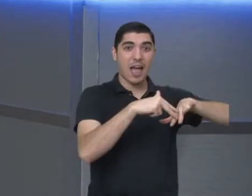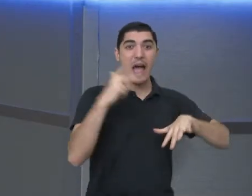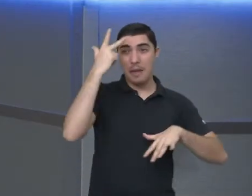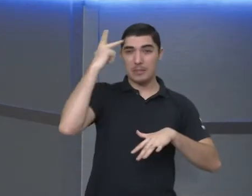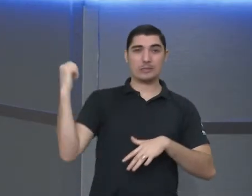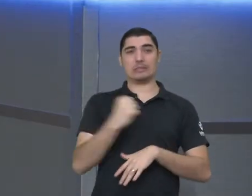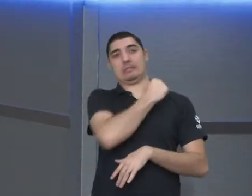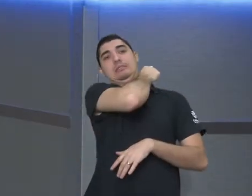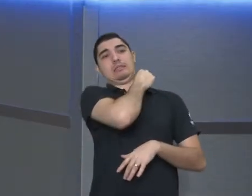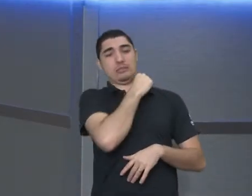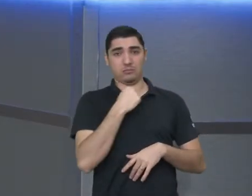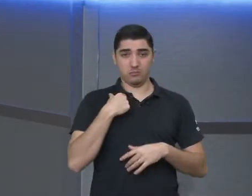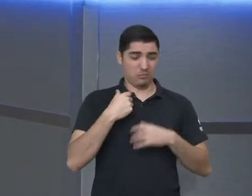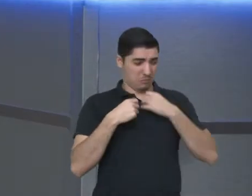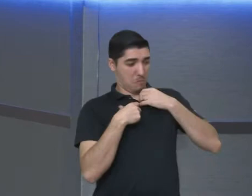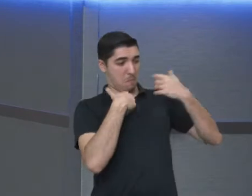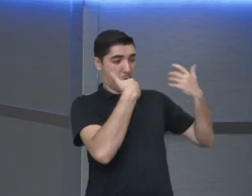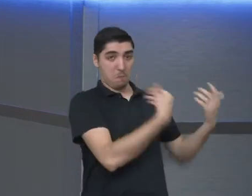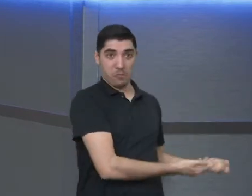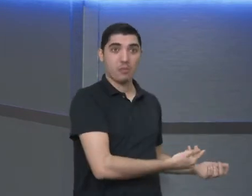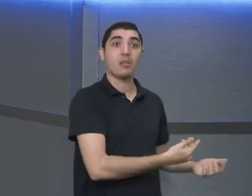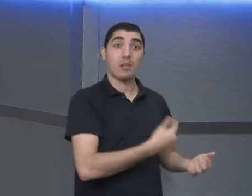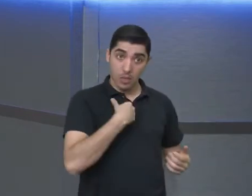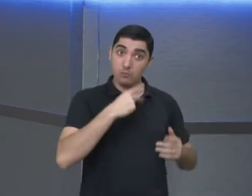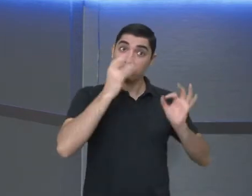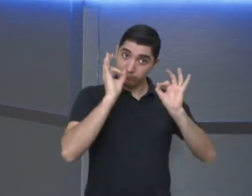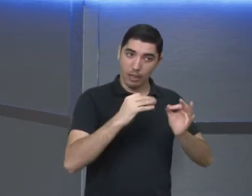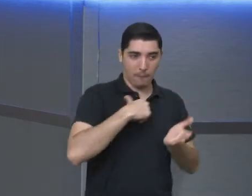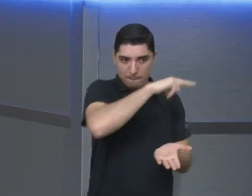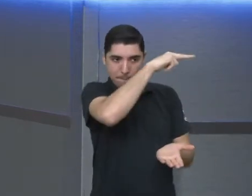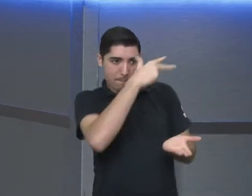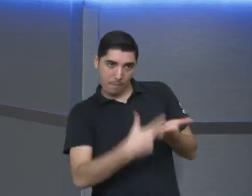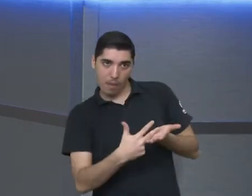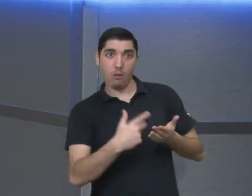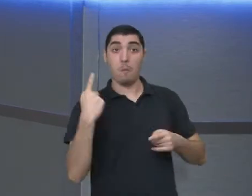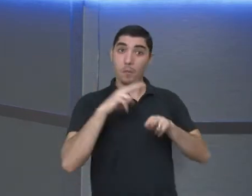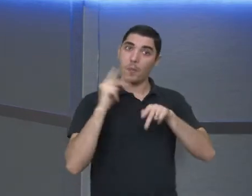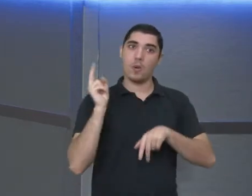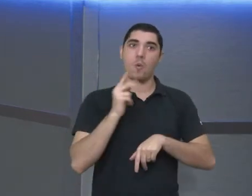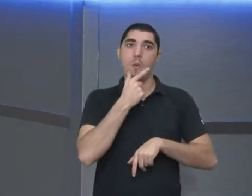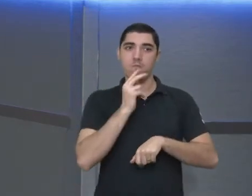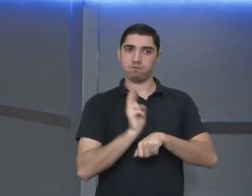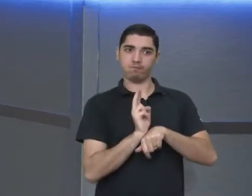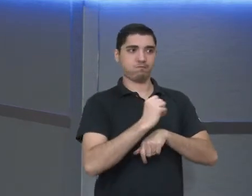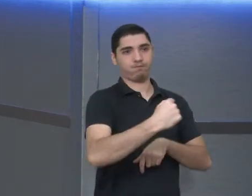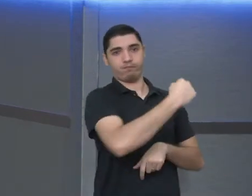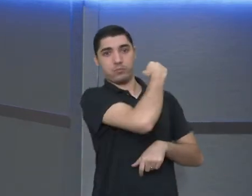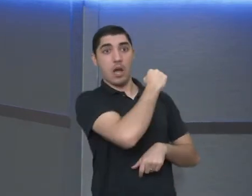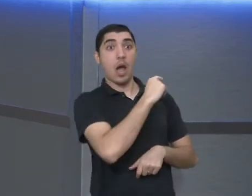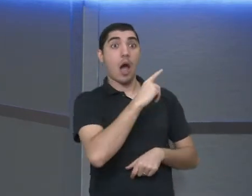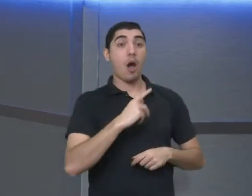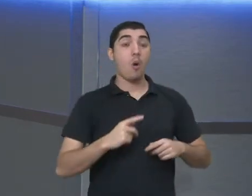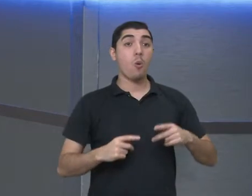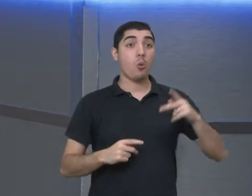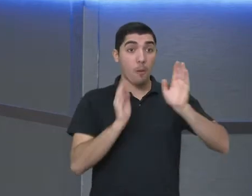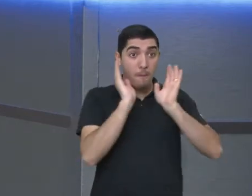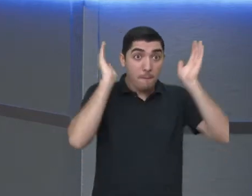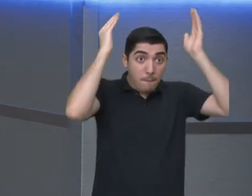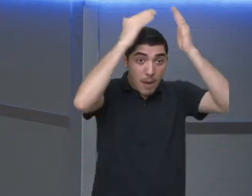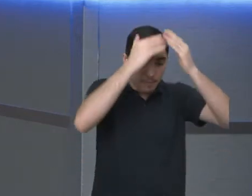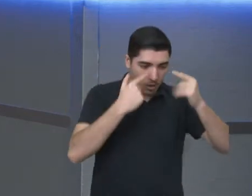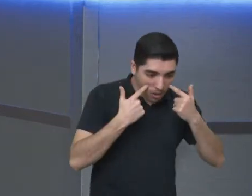falar. Eu falei, mas qual é a razão dele não falar, pô? Ele falou, é só a Globo. Eu falei, o quê? É só a Rede Globo que